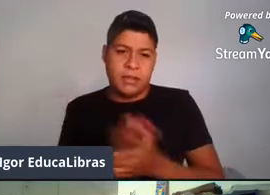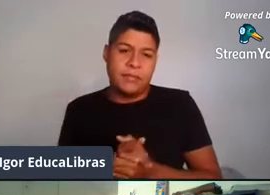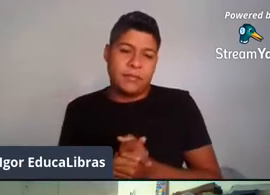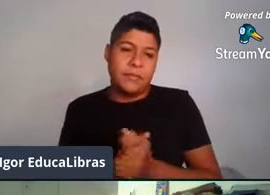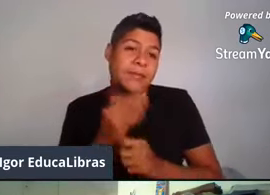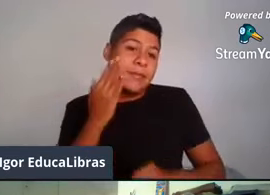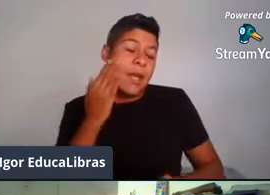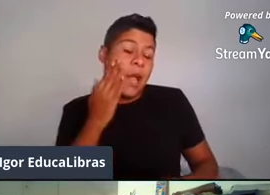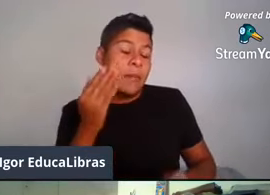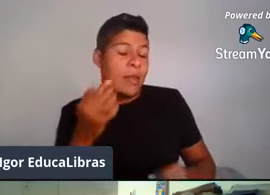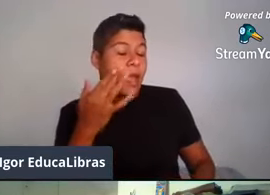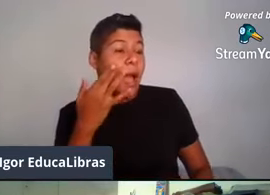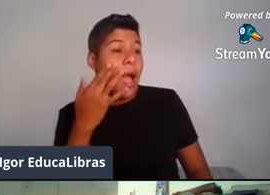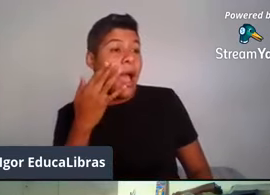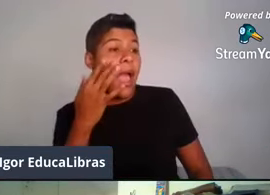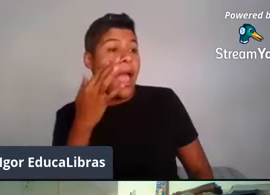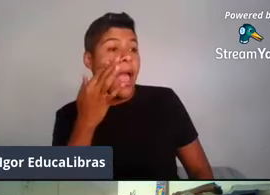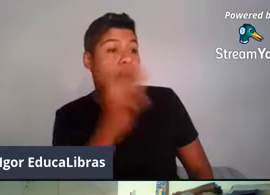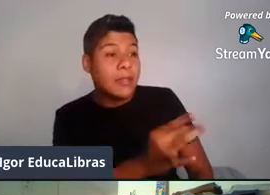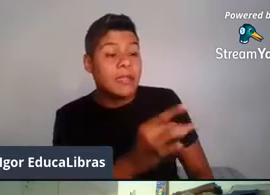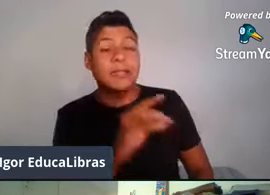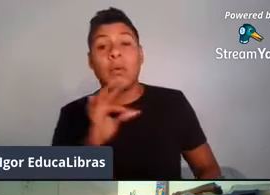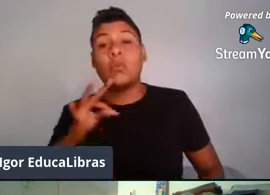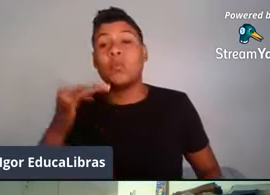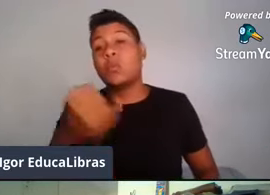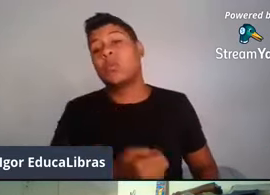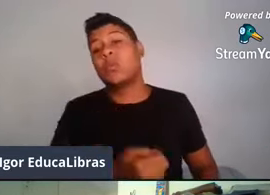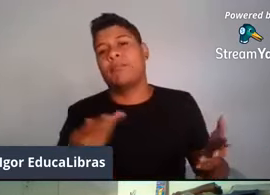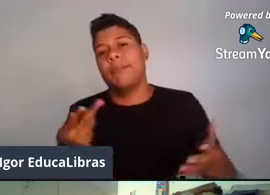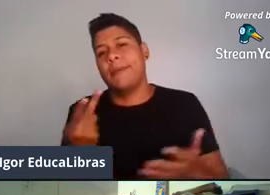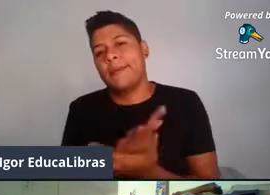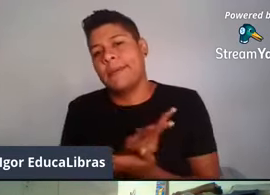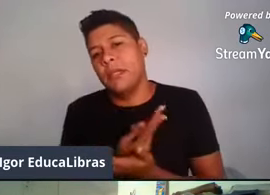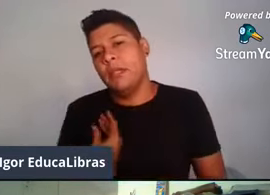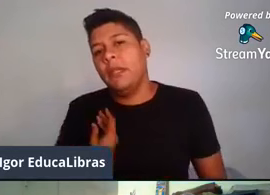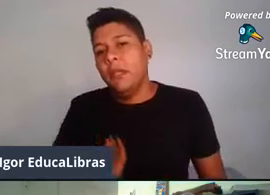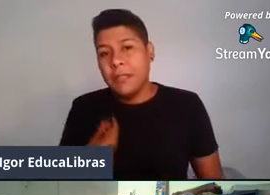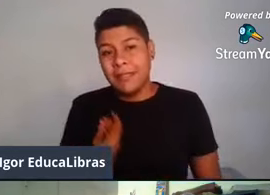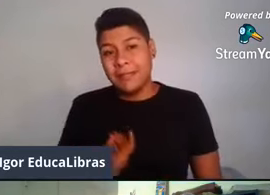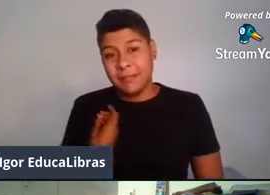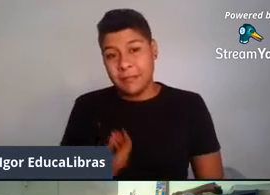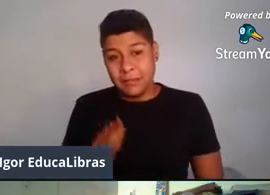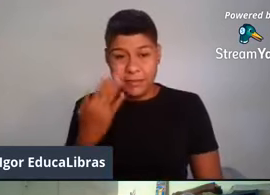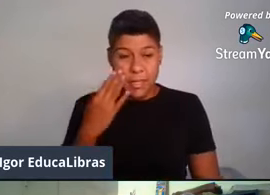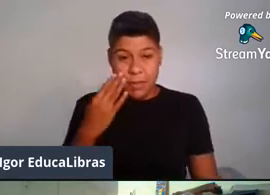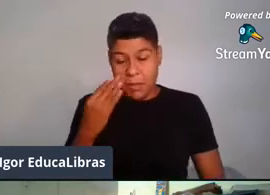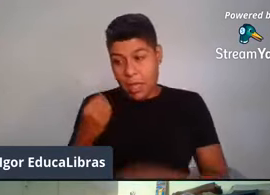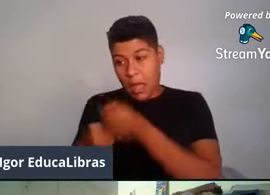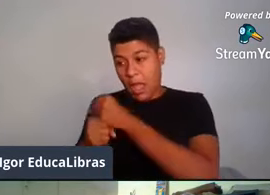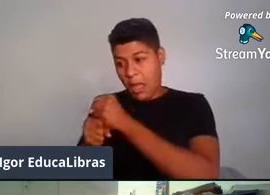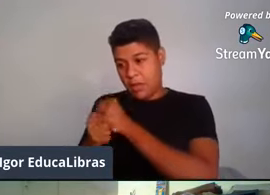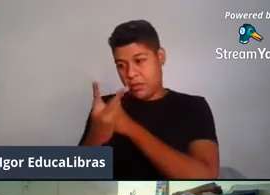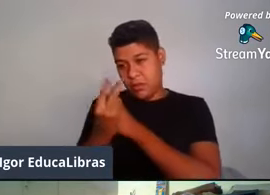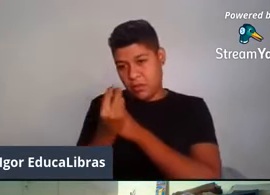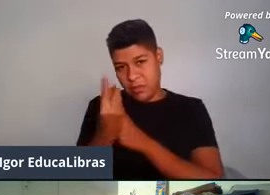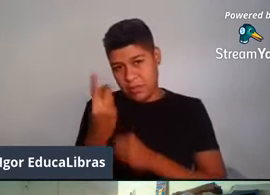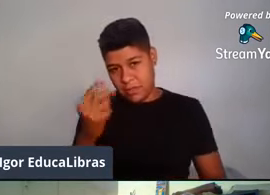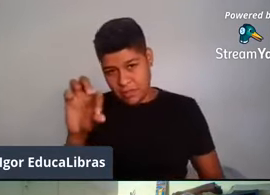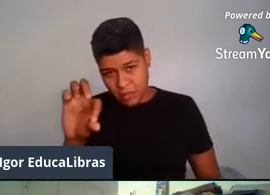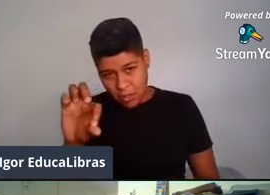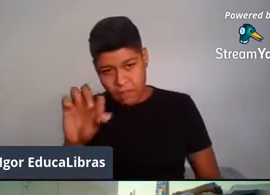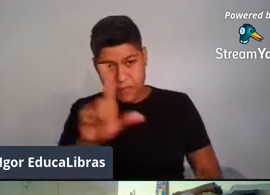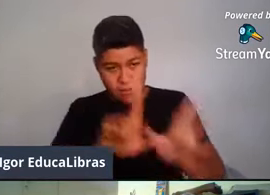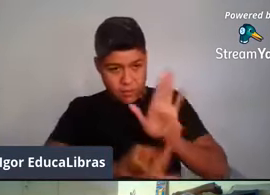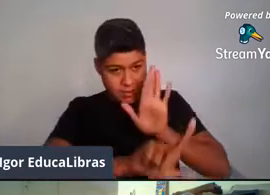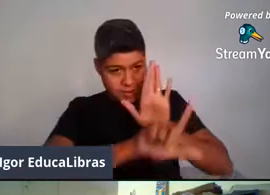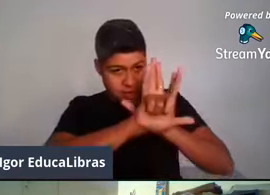mais atenção mesmo em função de tudo que já vem acontecendo, como a gente acompanhou aí no final do ano passado, né, aquele projeto de lei que